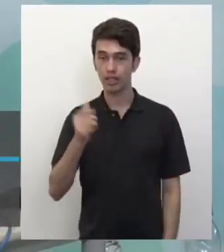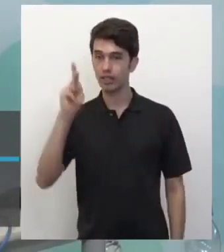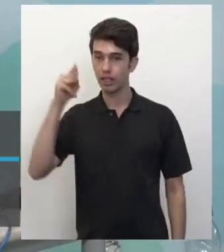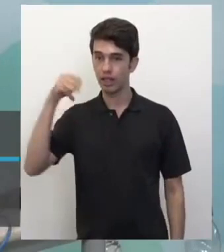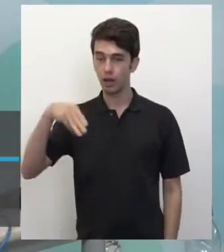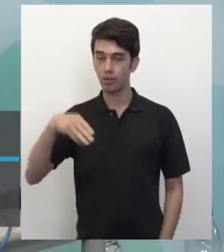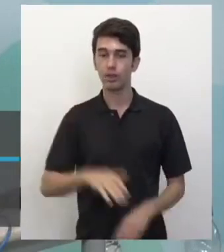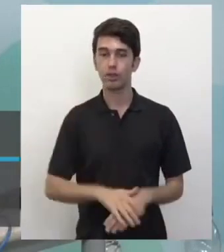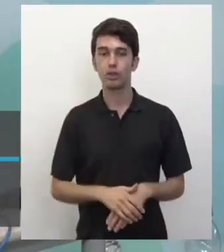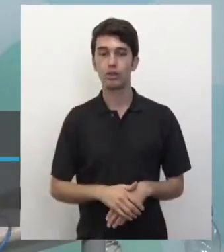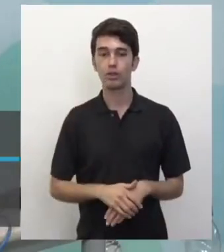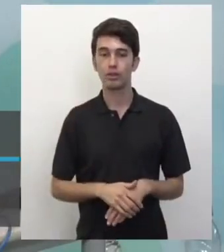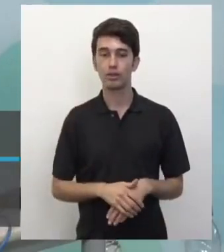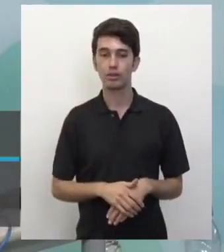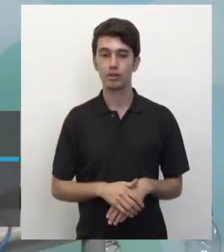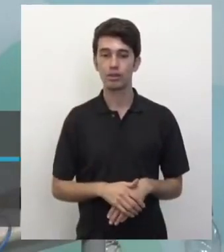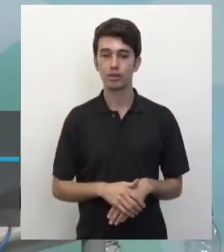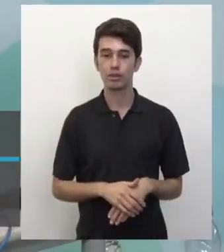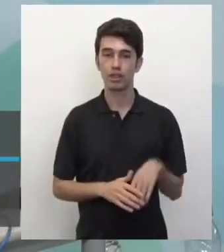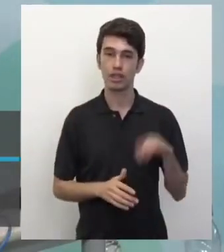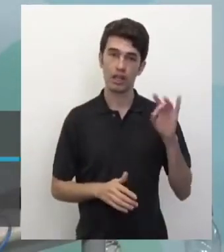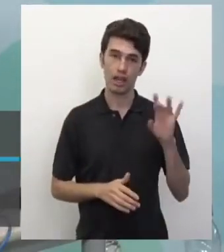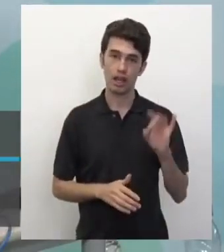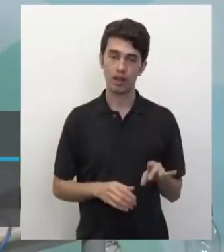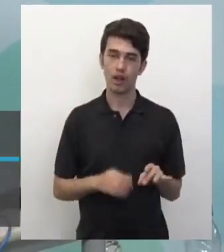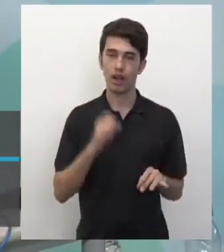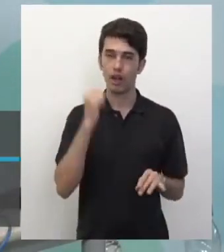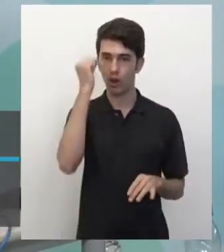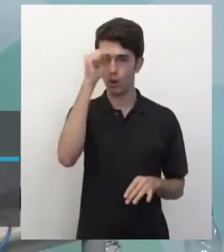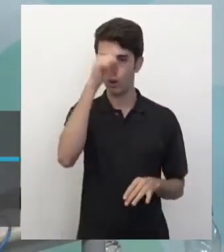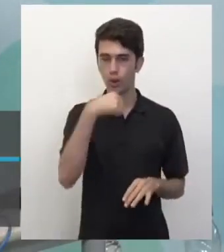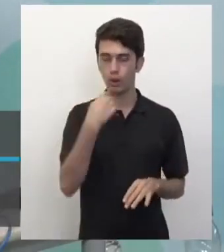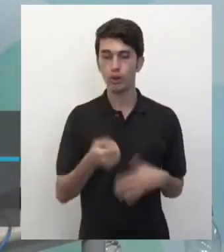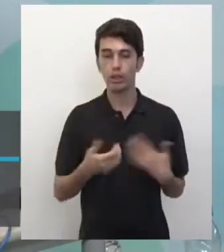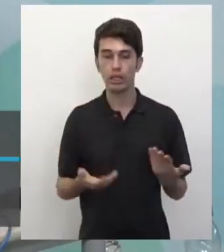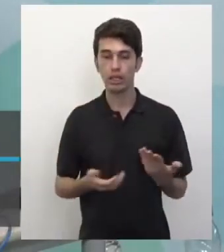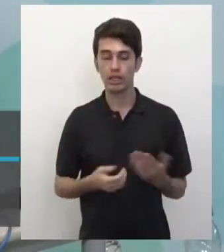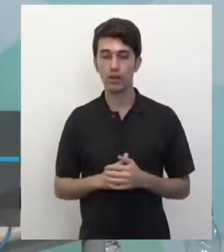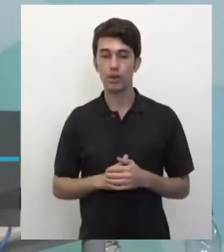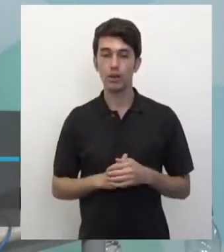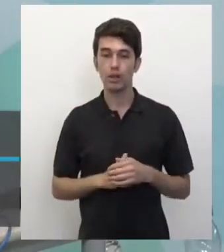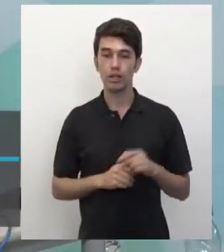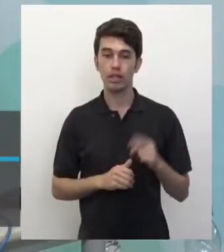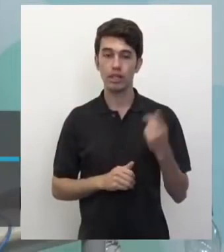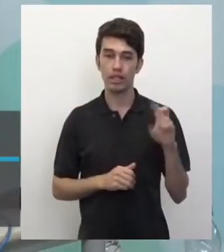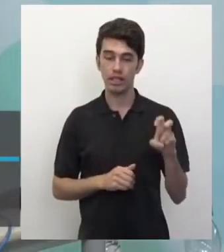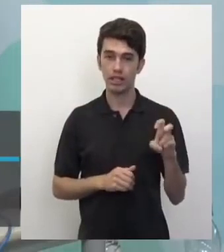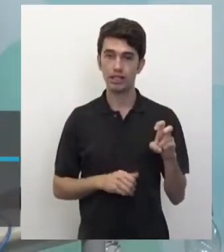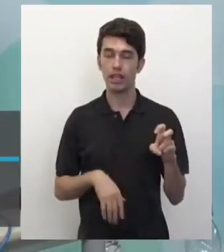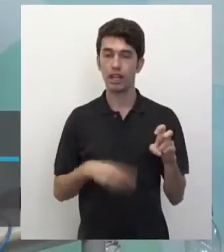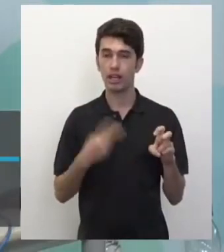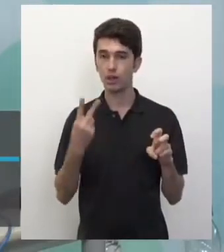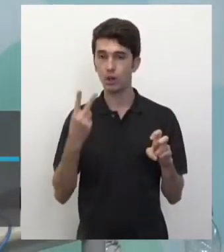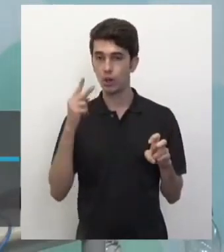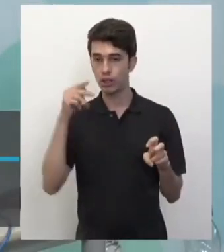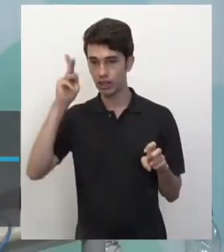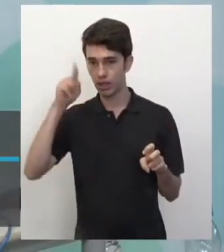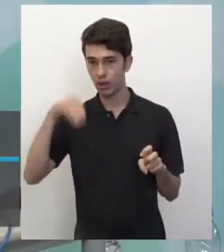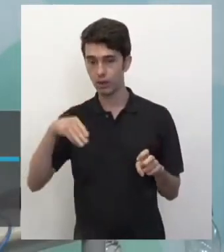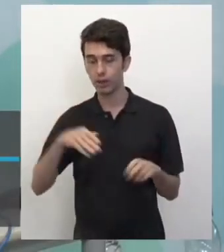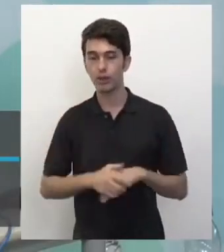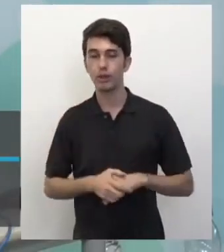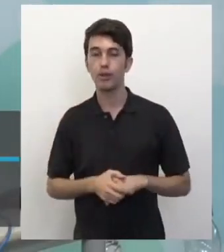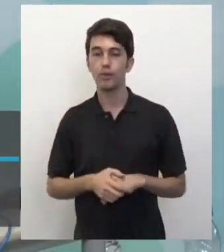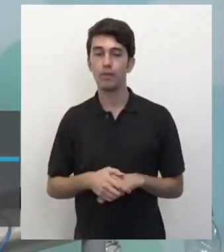né, já que cada hora é 8, né, e 15 minutos é igual a 2 quilômetros, que é a metade de meia hora, né, aí